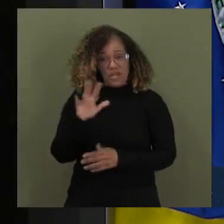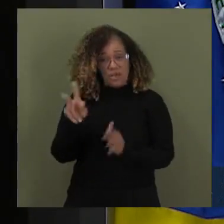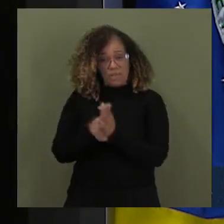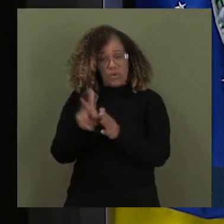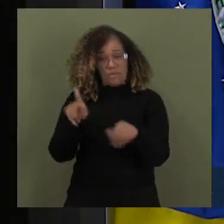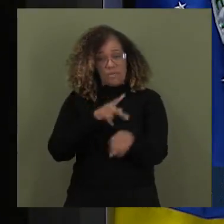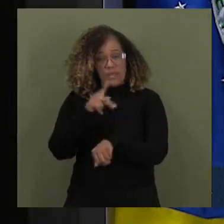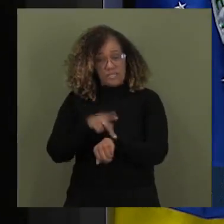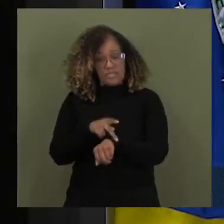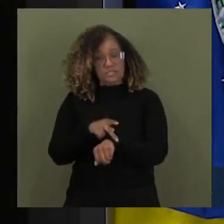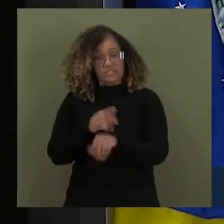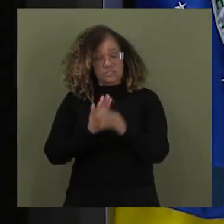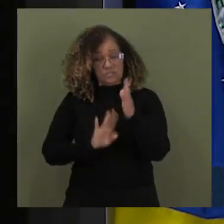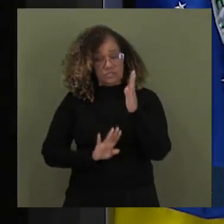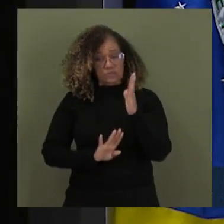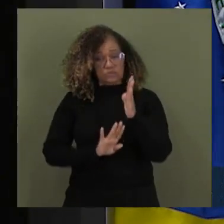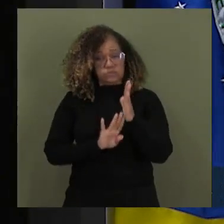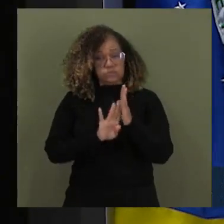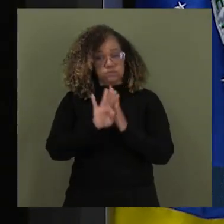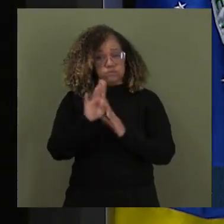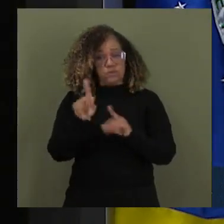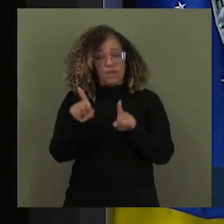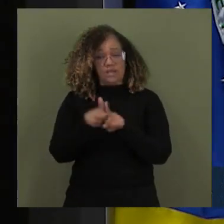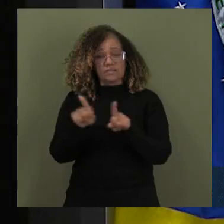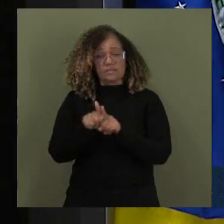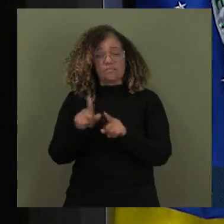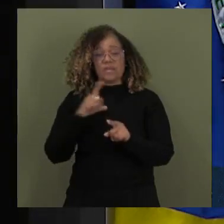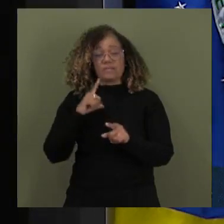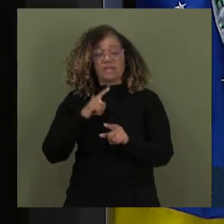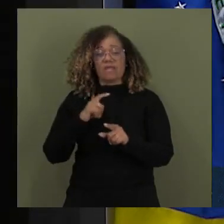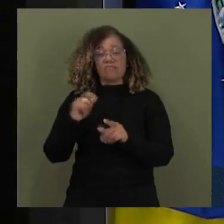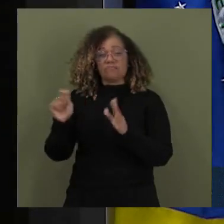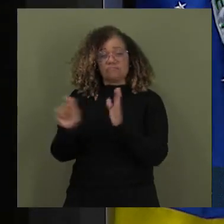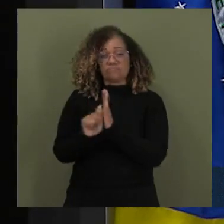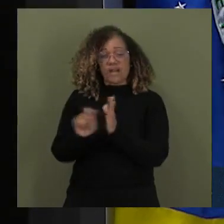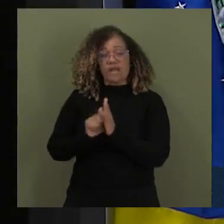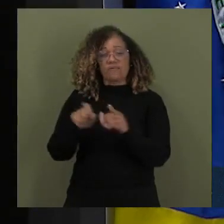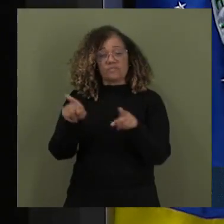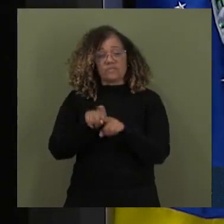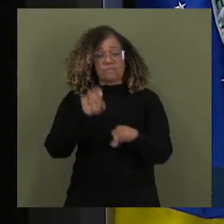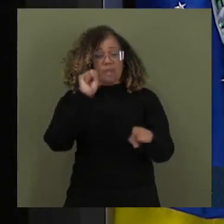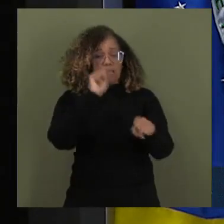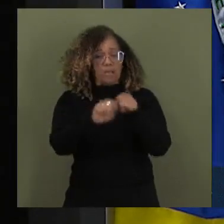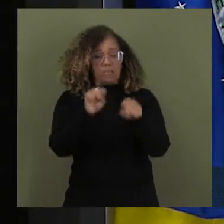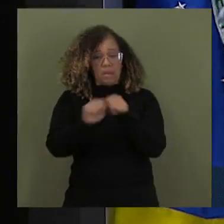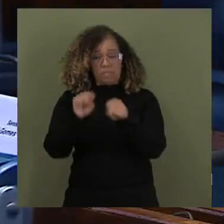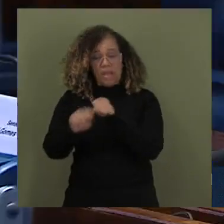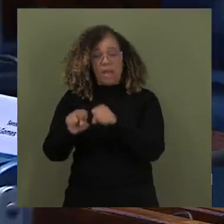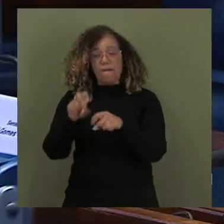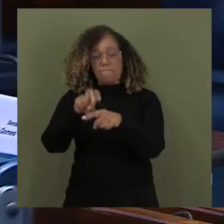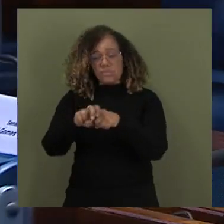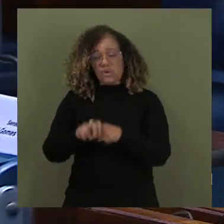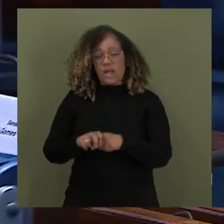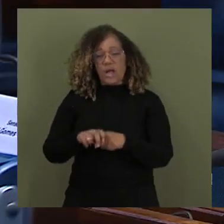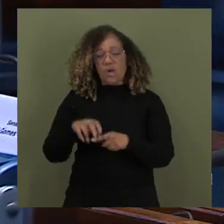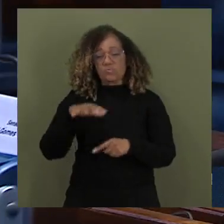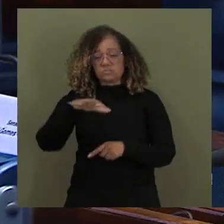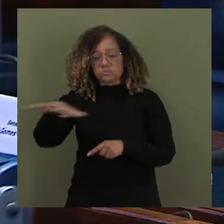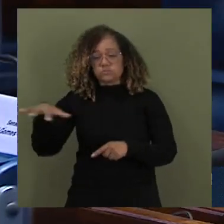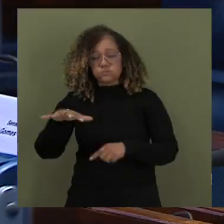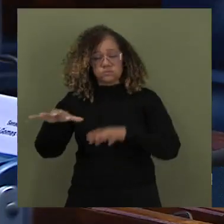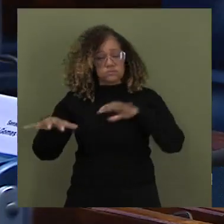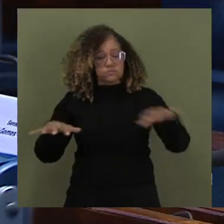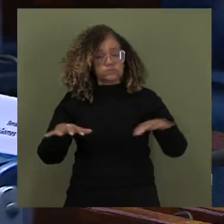aumento significativo do tráfico e também do número de assassinatos por disputa de território. Liquidou aquela